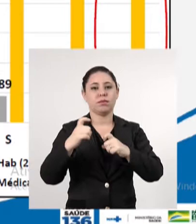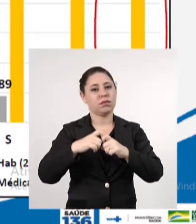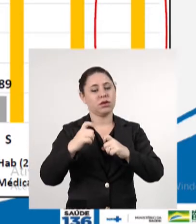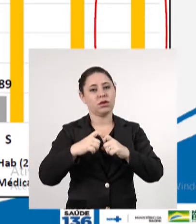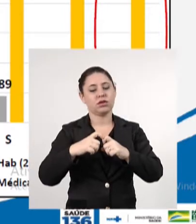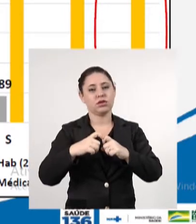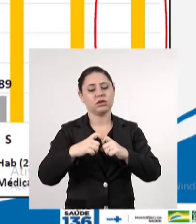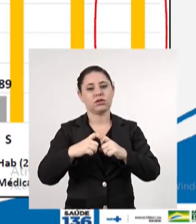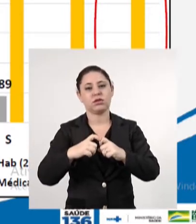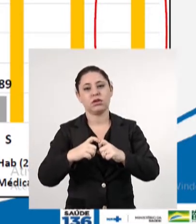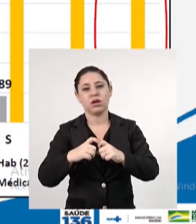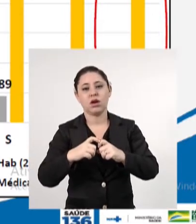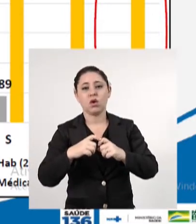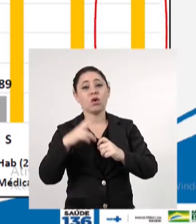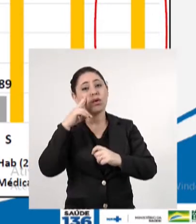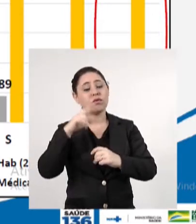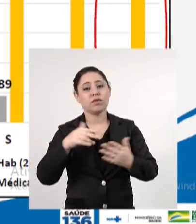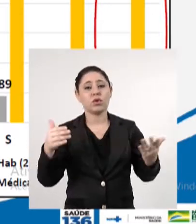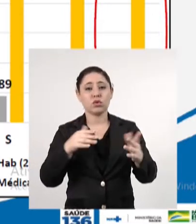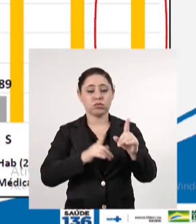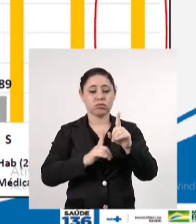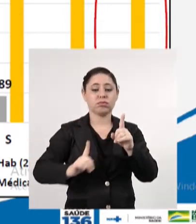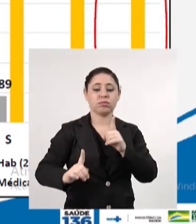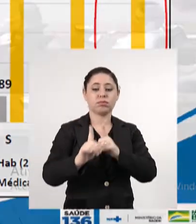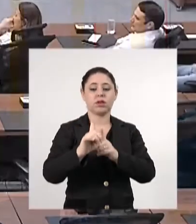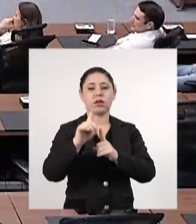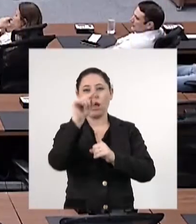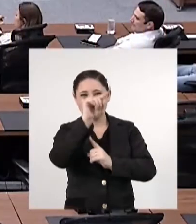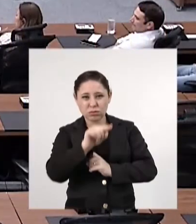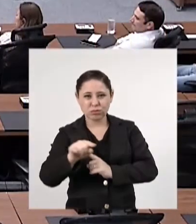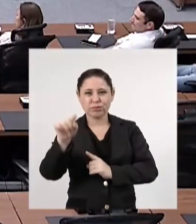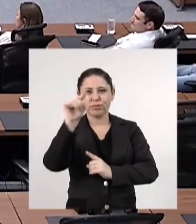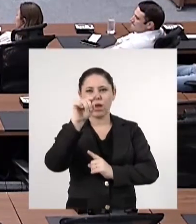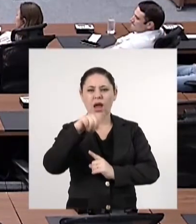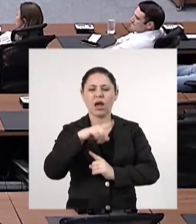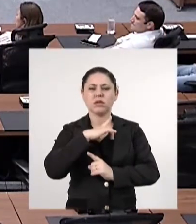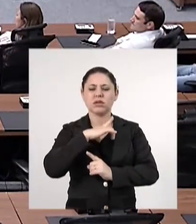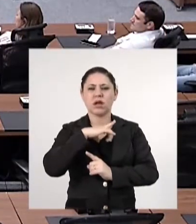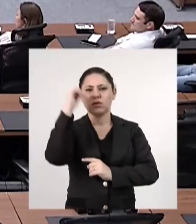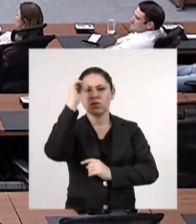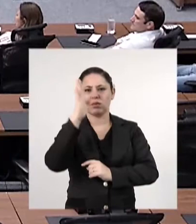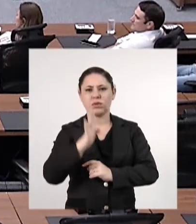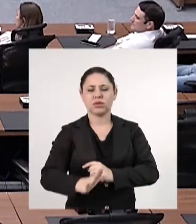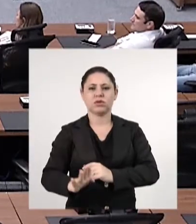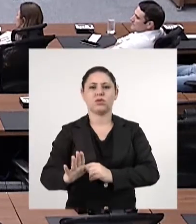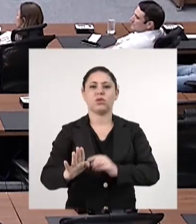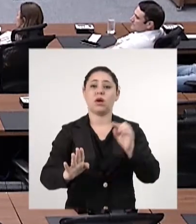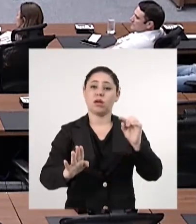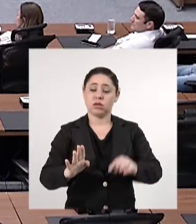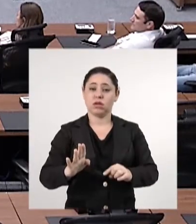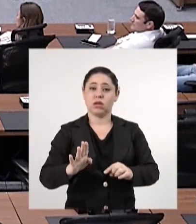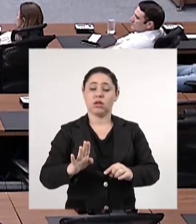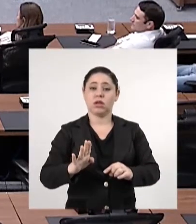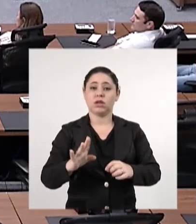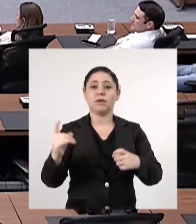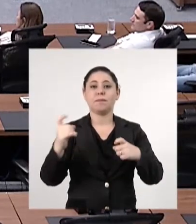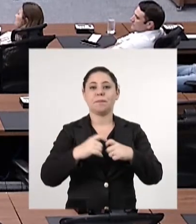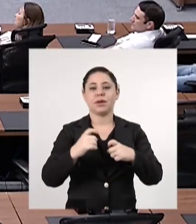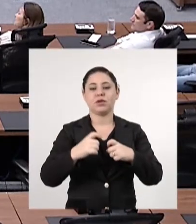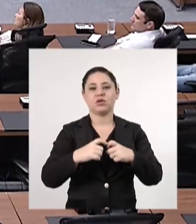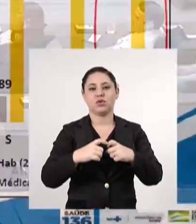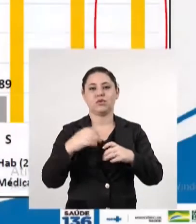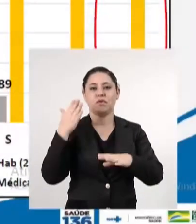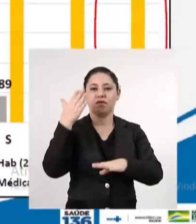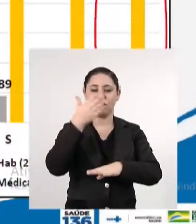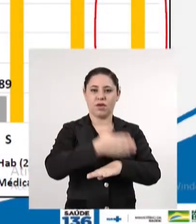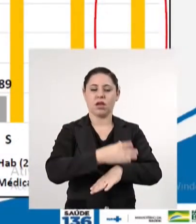consultas não médicas, como a gente vê ali no gráfico onde está circulado. Tanto no Brasil, consultas médicas, a gente